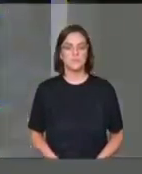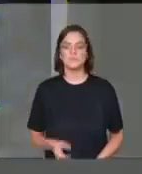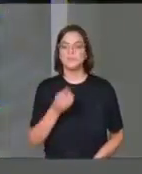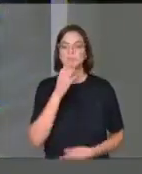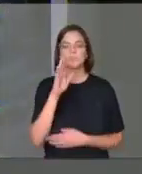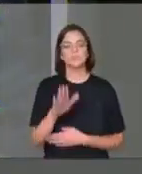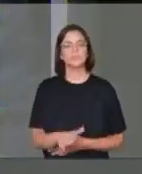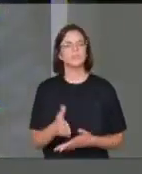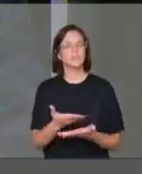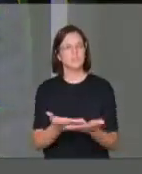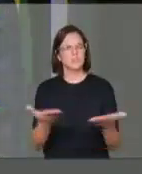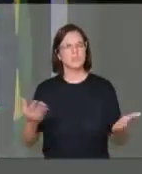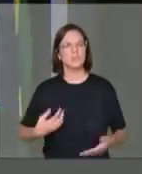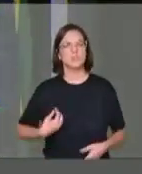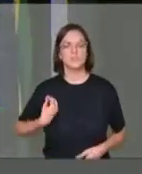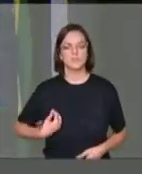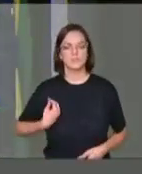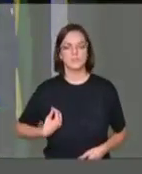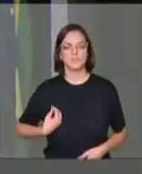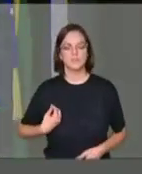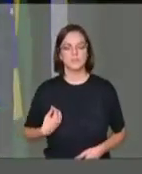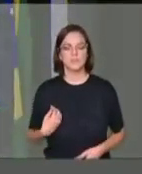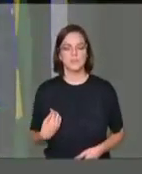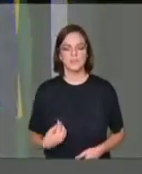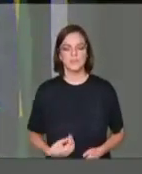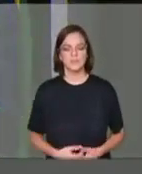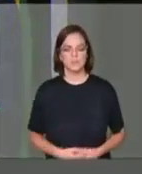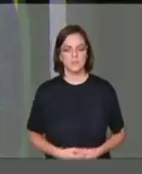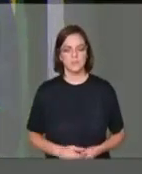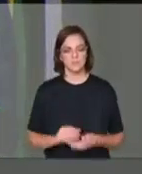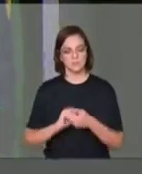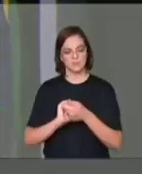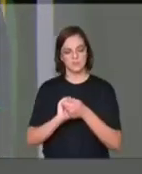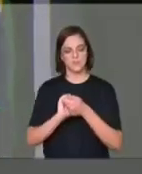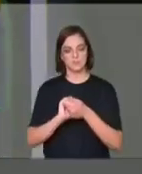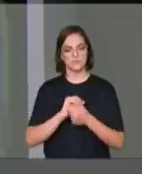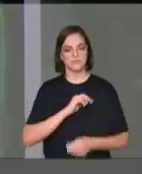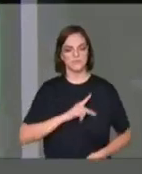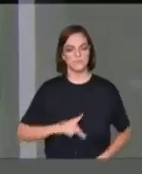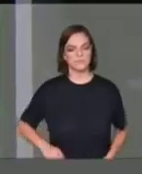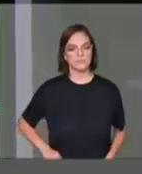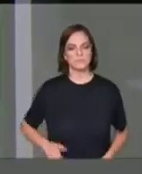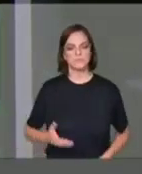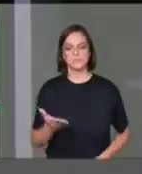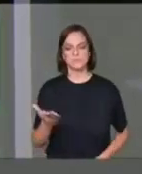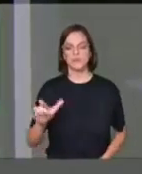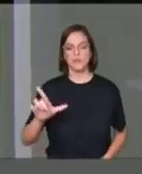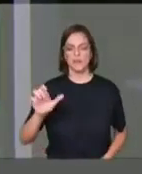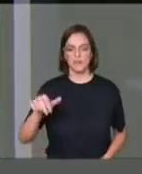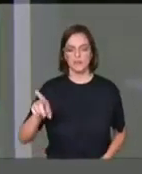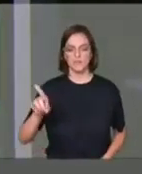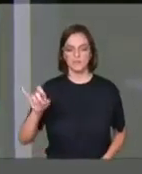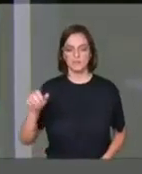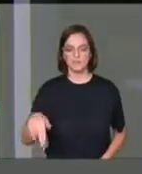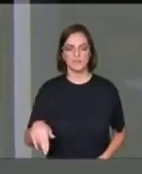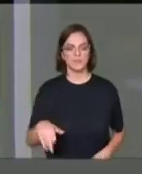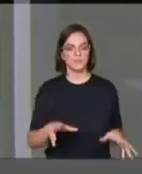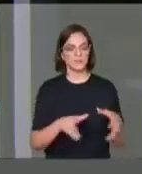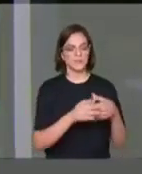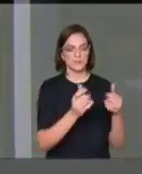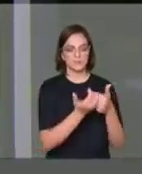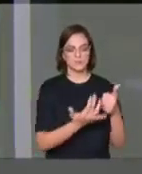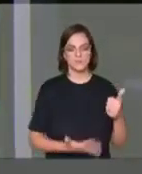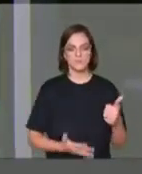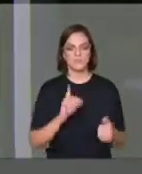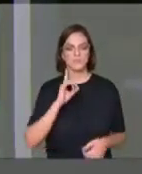Boa tarde, senhoras e senhores. Deputado Alexandre Frota, parabéns pela iniciativa. O presidente Landim e todos os membros da direção do